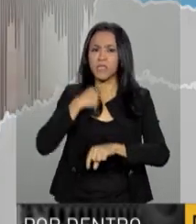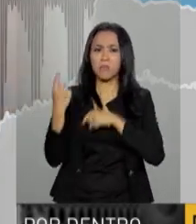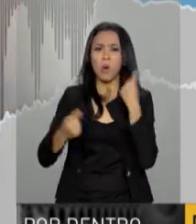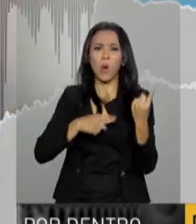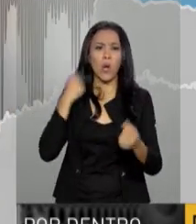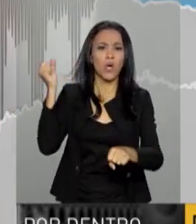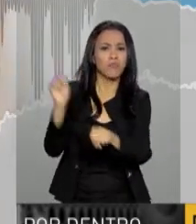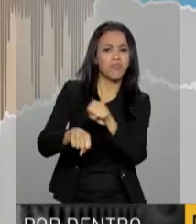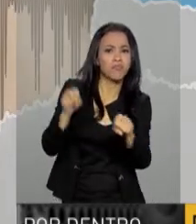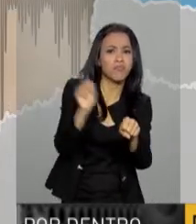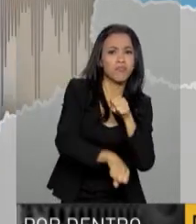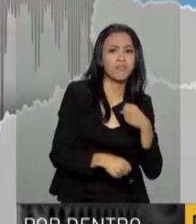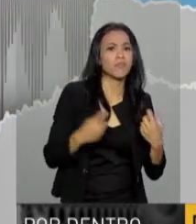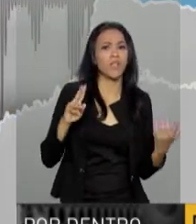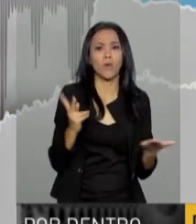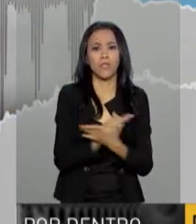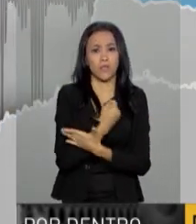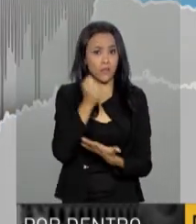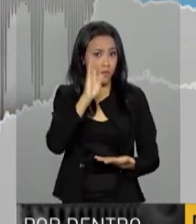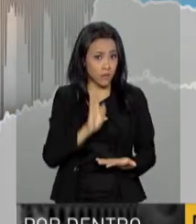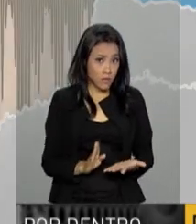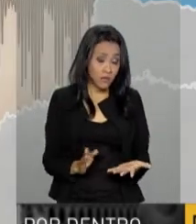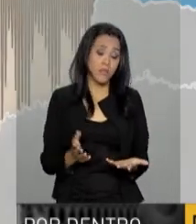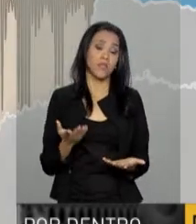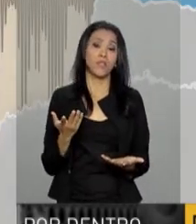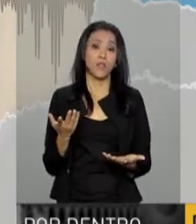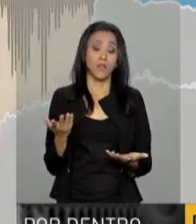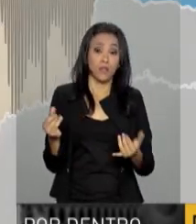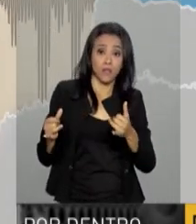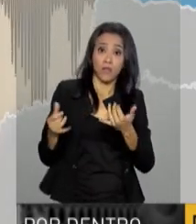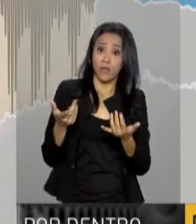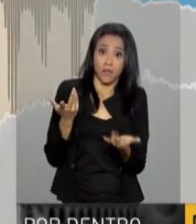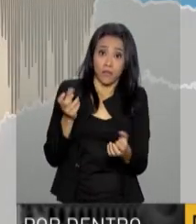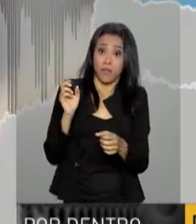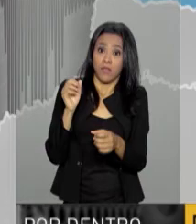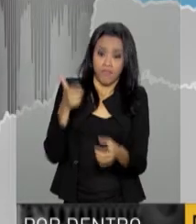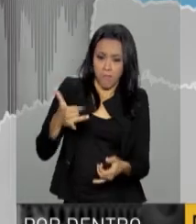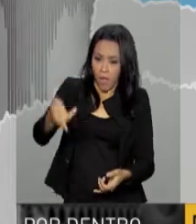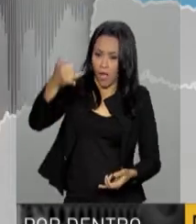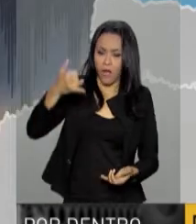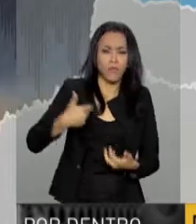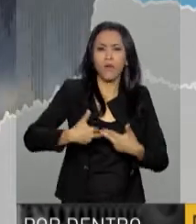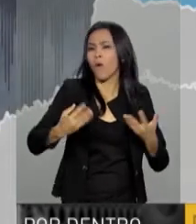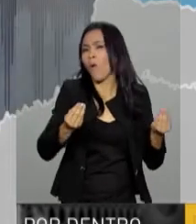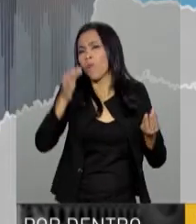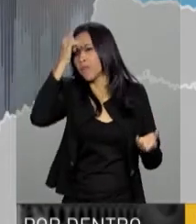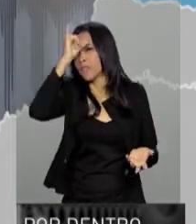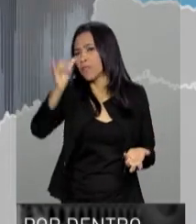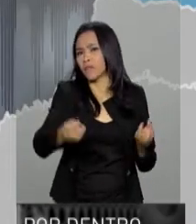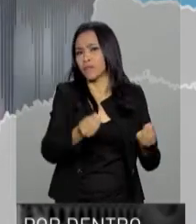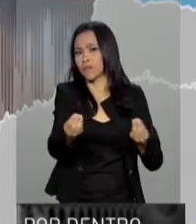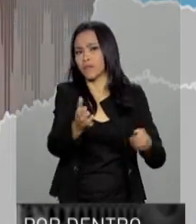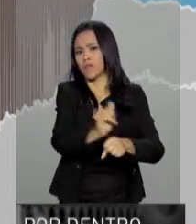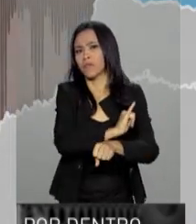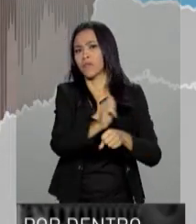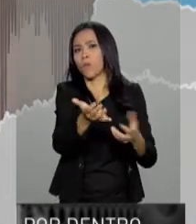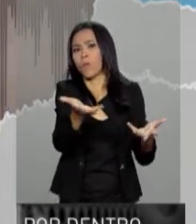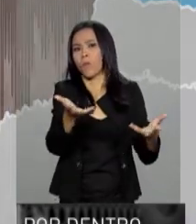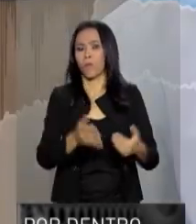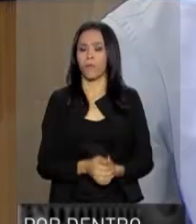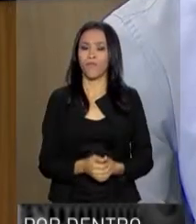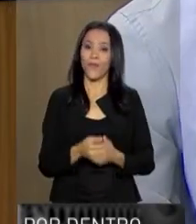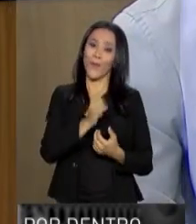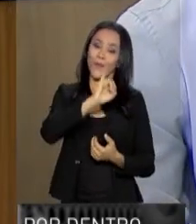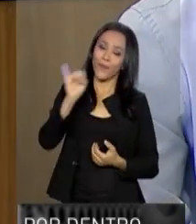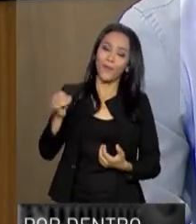perda de jovens do país é por vítimas de homicídios crimes violentos olá denise muito